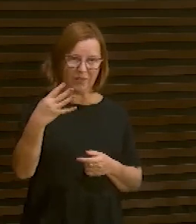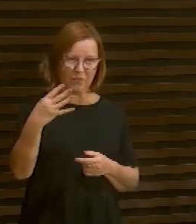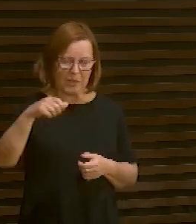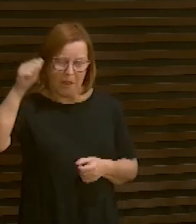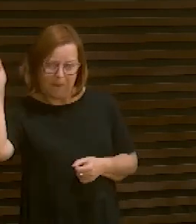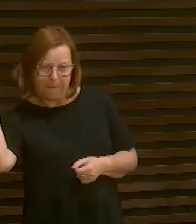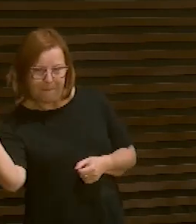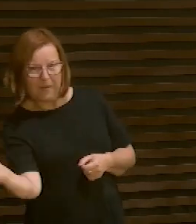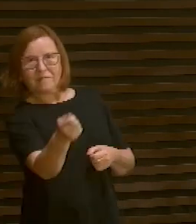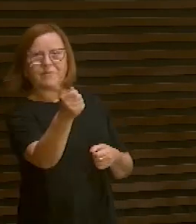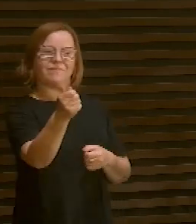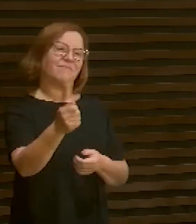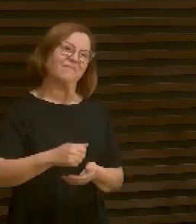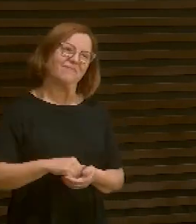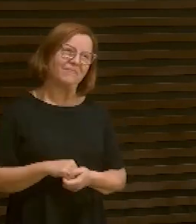tacadas.